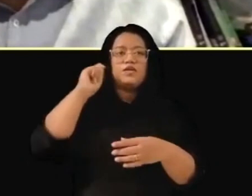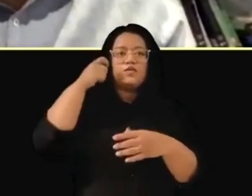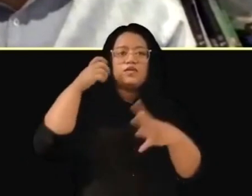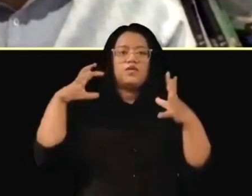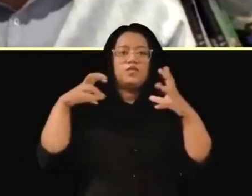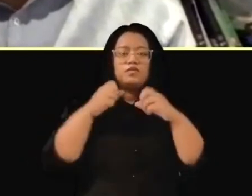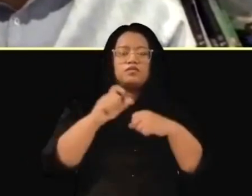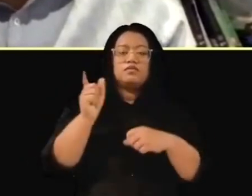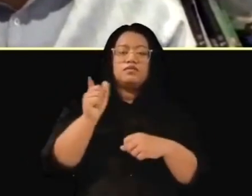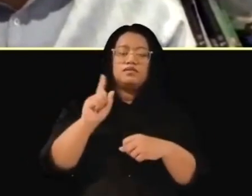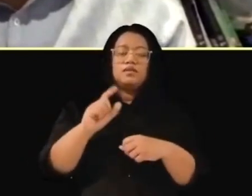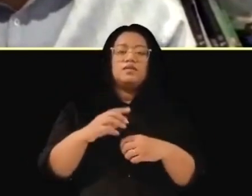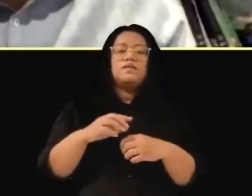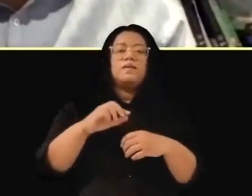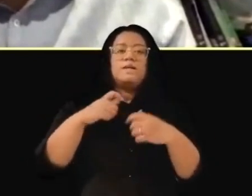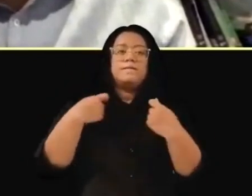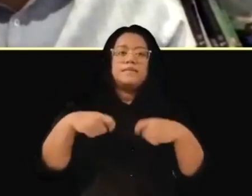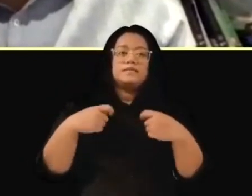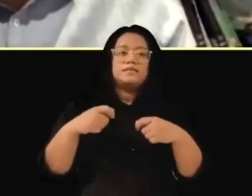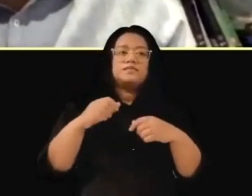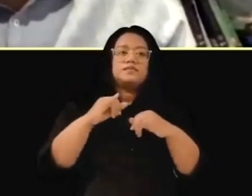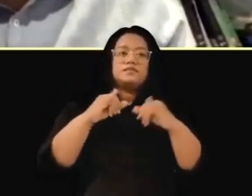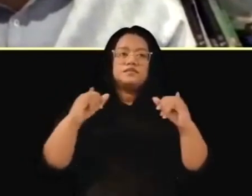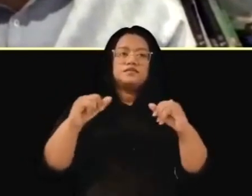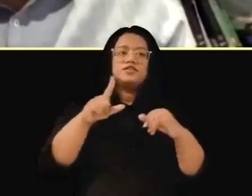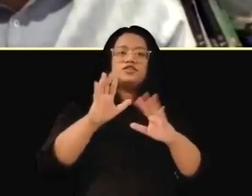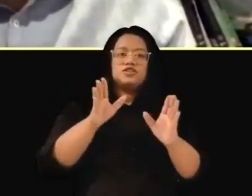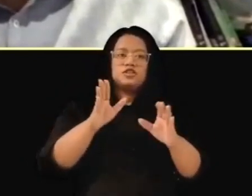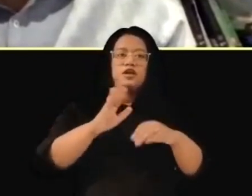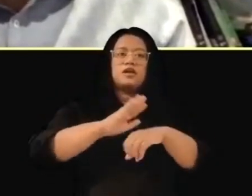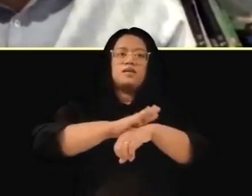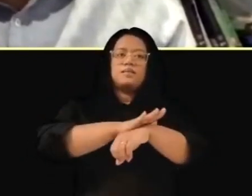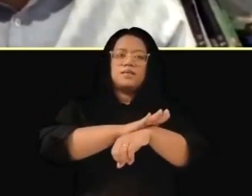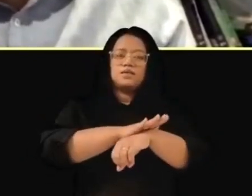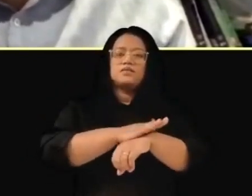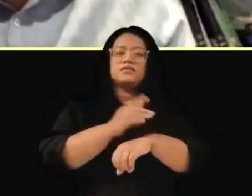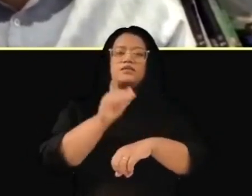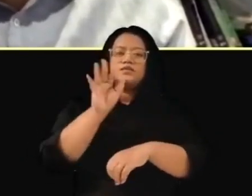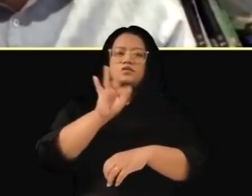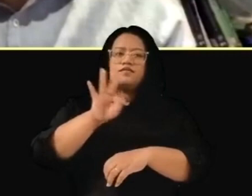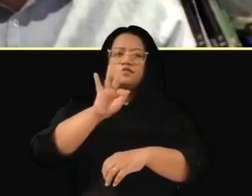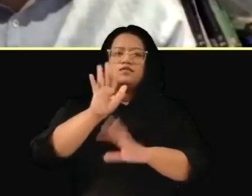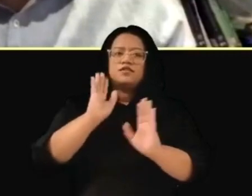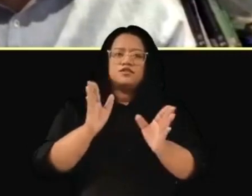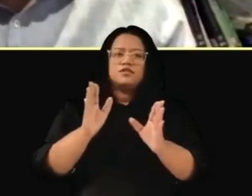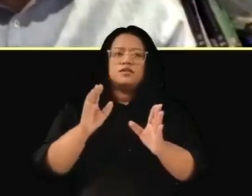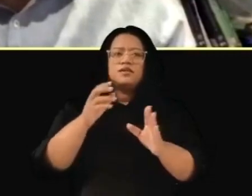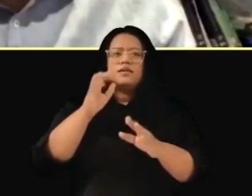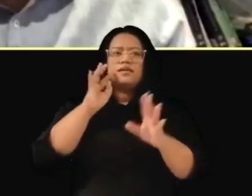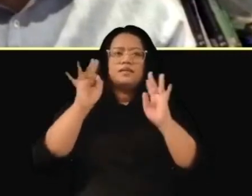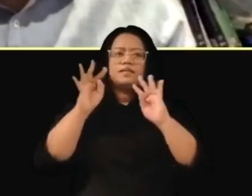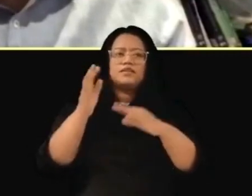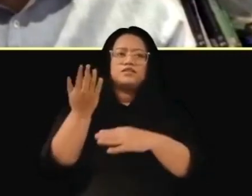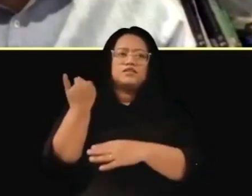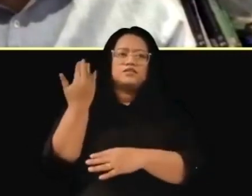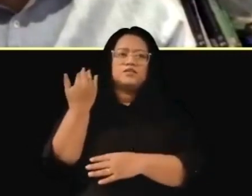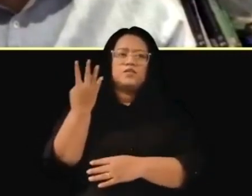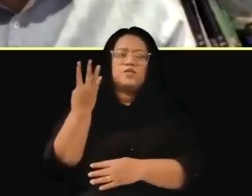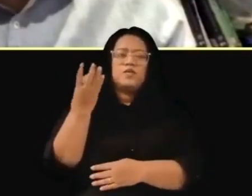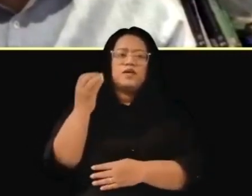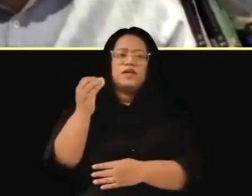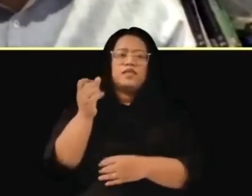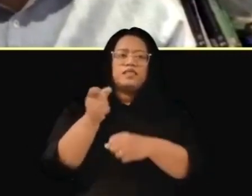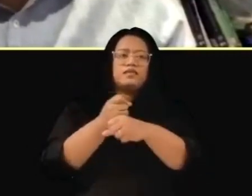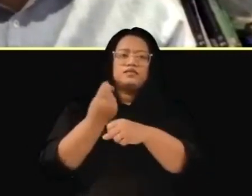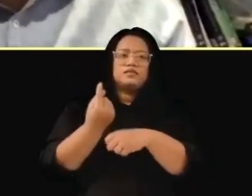aí, e tenho que dizer aos senhores e senhoras que também já sofri preconceito na universidade, não foi, ainda mais quando eu entrei, imaginem vocês, há quase 40 anos